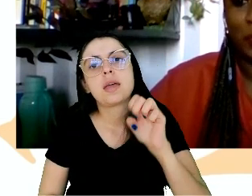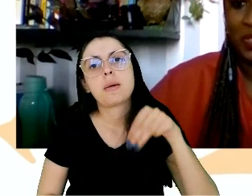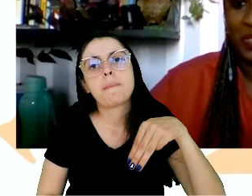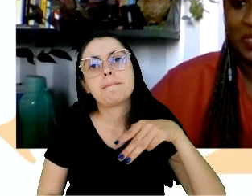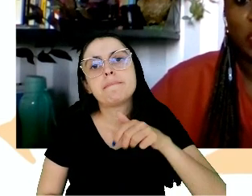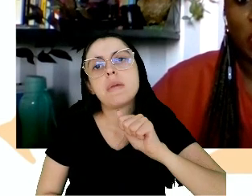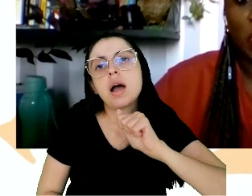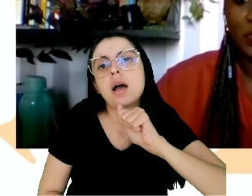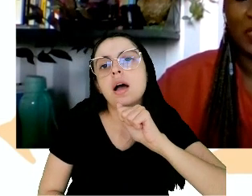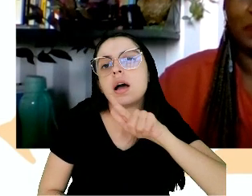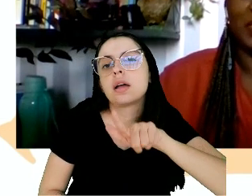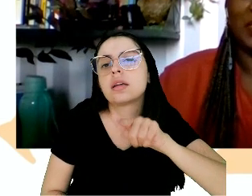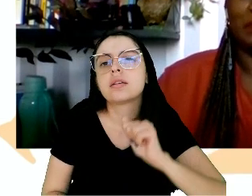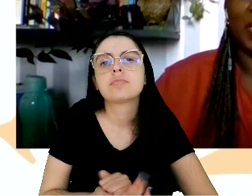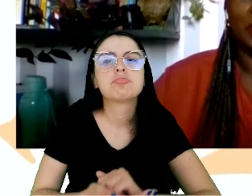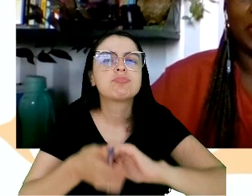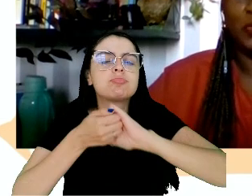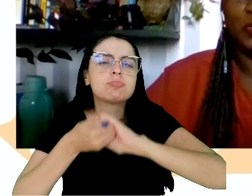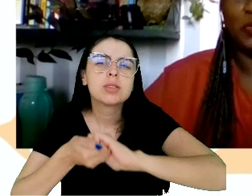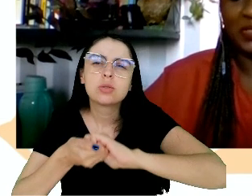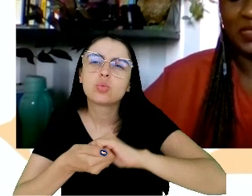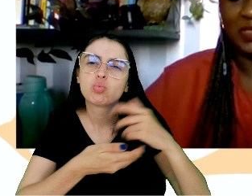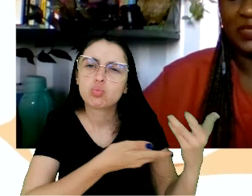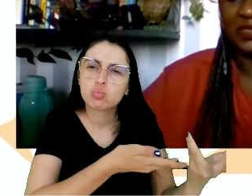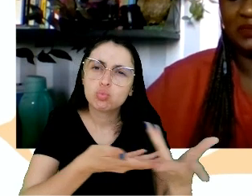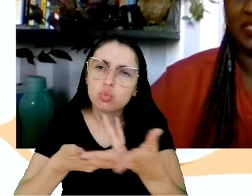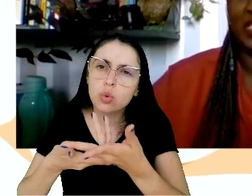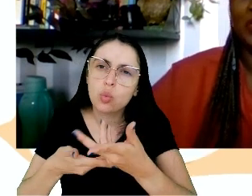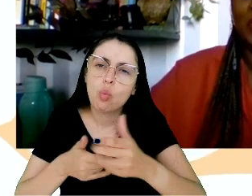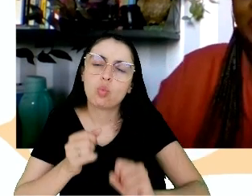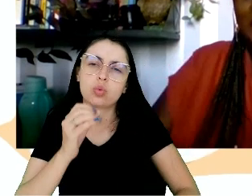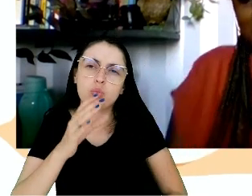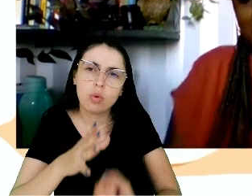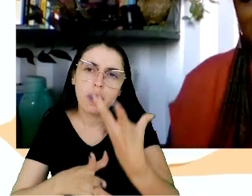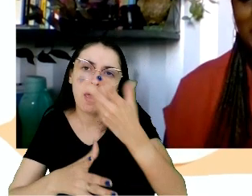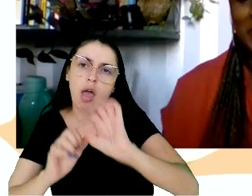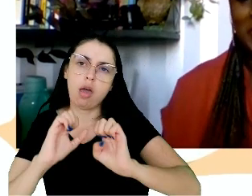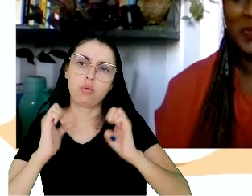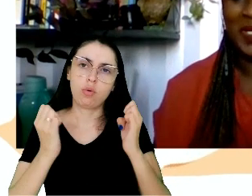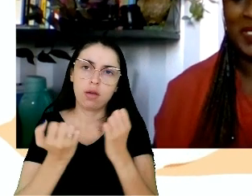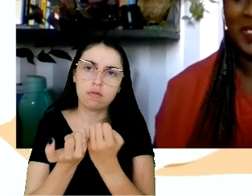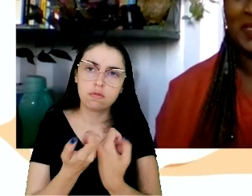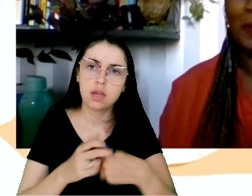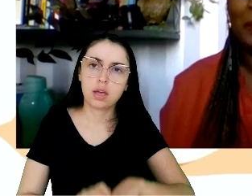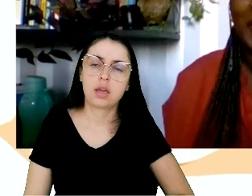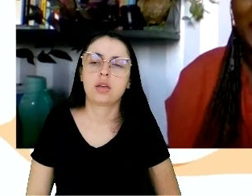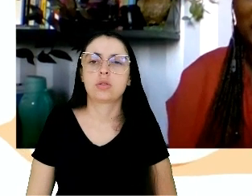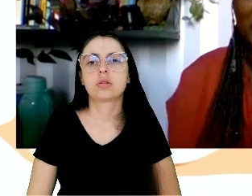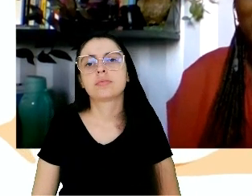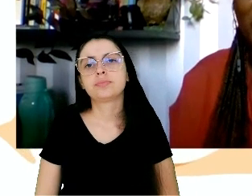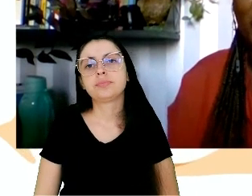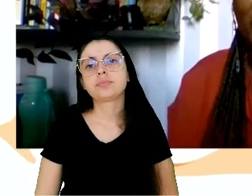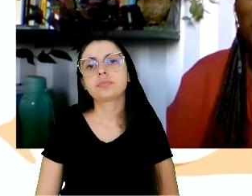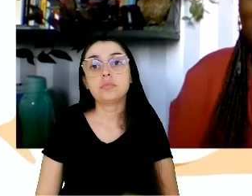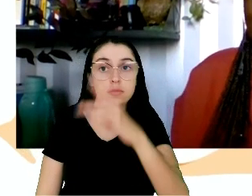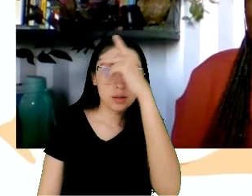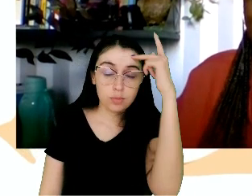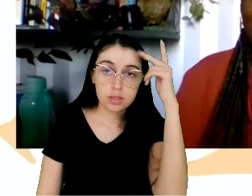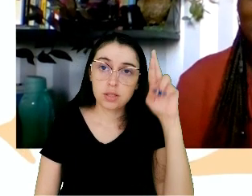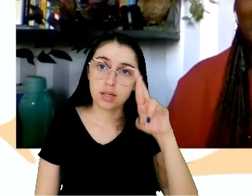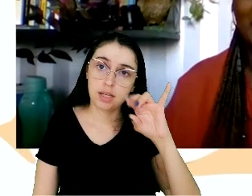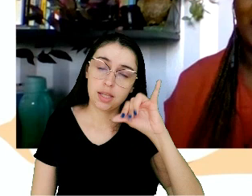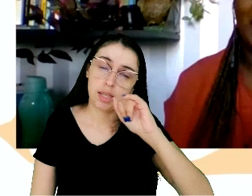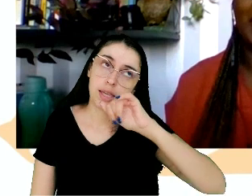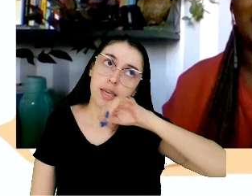meus cumprimentos a todos que participaram na construção desse evento, na pessoa da doutora Rita, para não